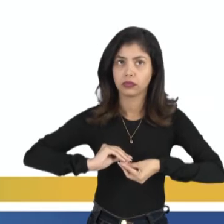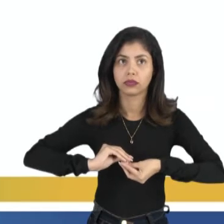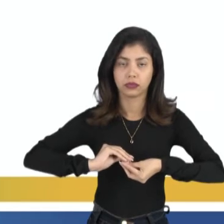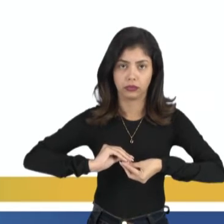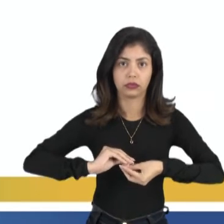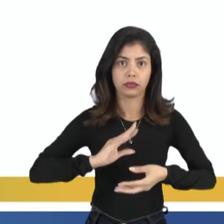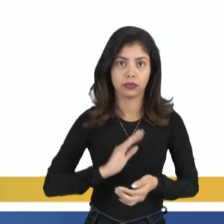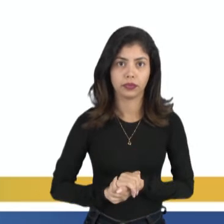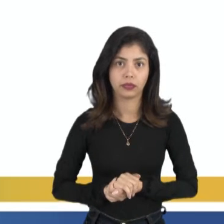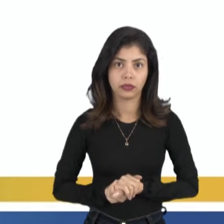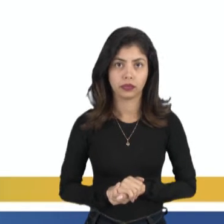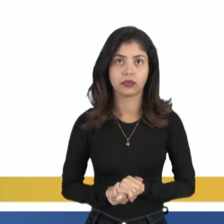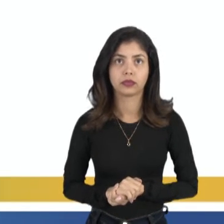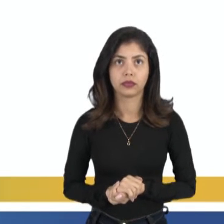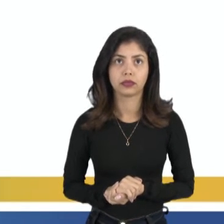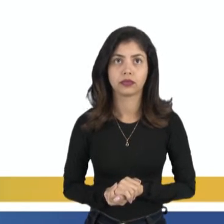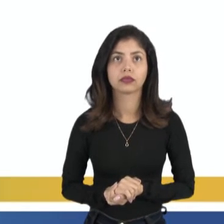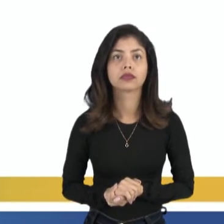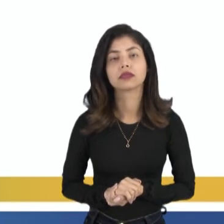ó.